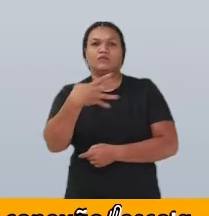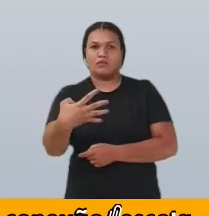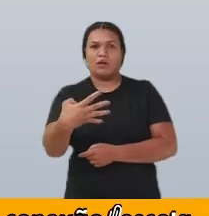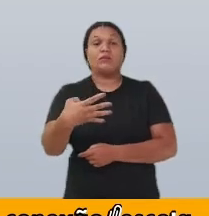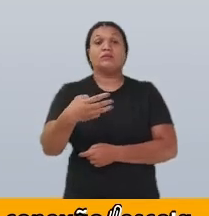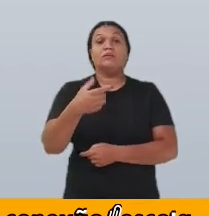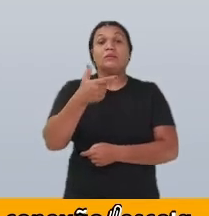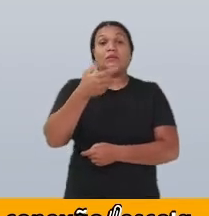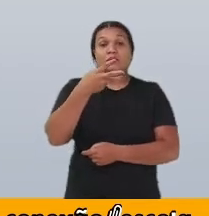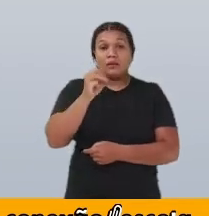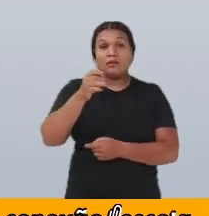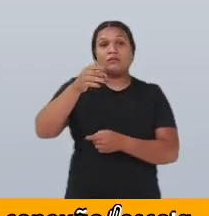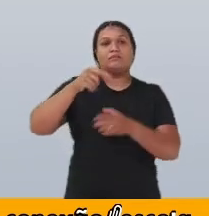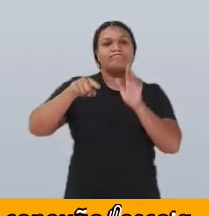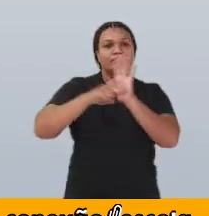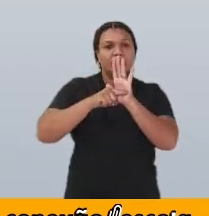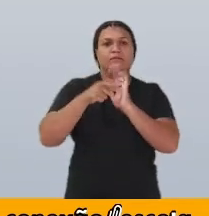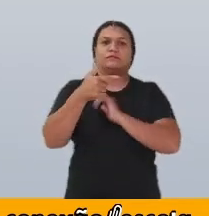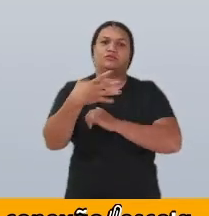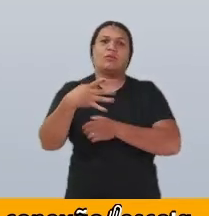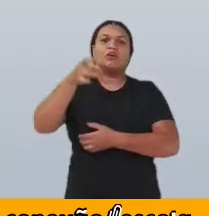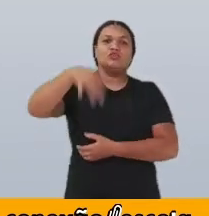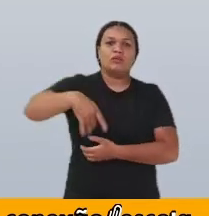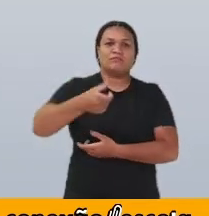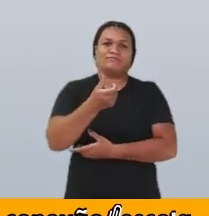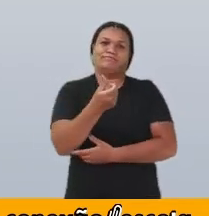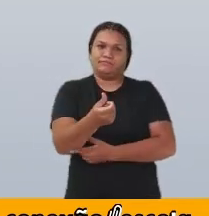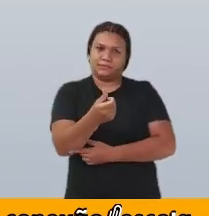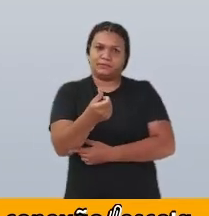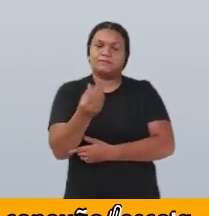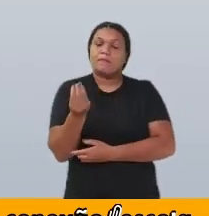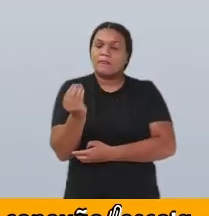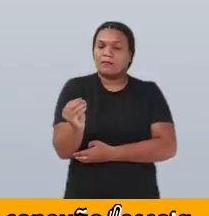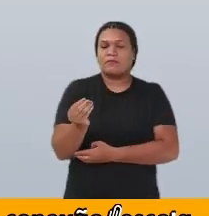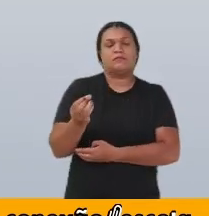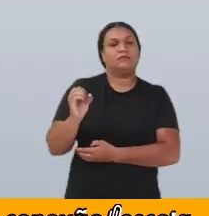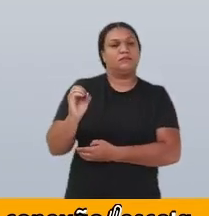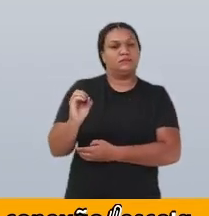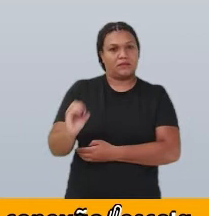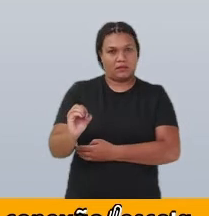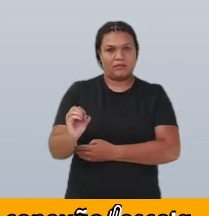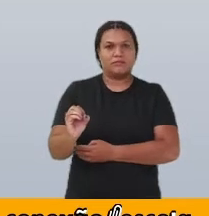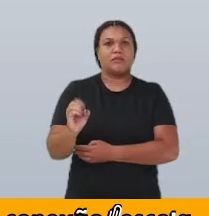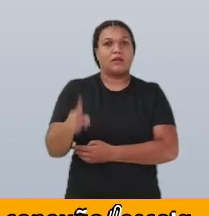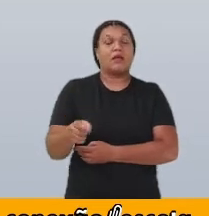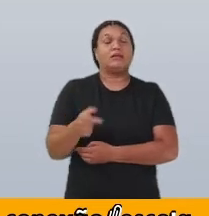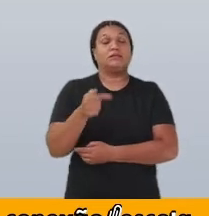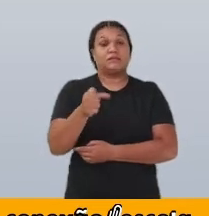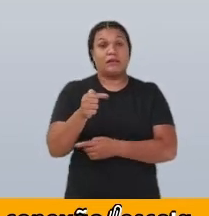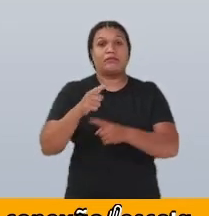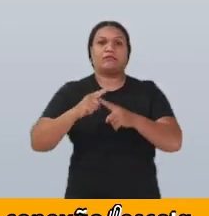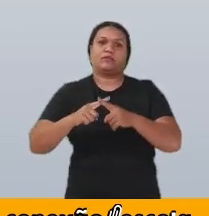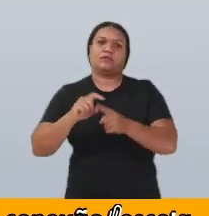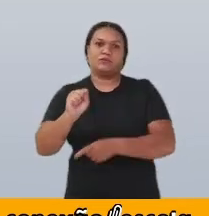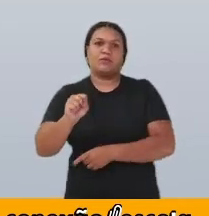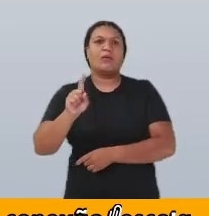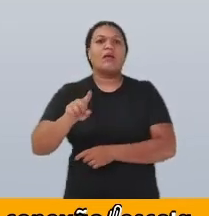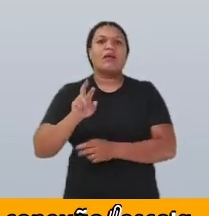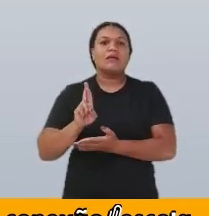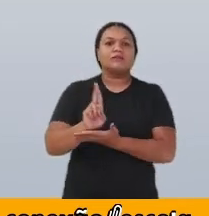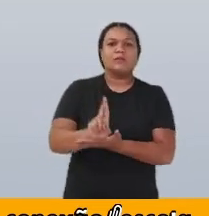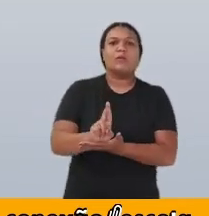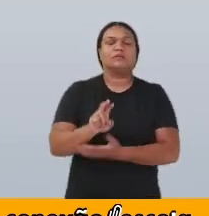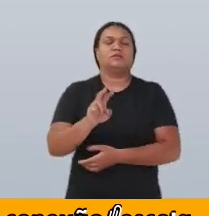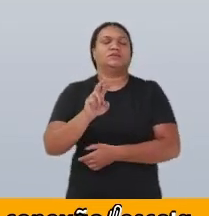24, sobra 6. Acrescentando outro zero, fica 7 vezes 8, que é